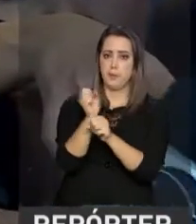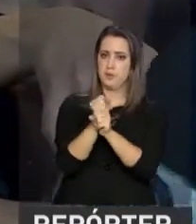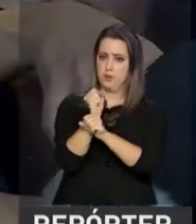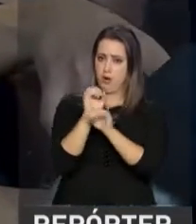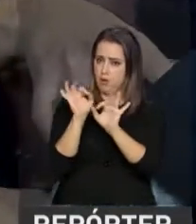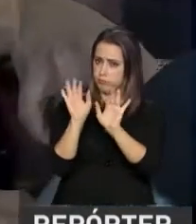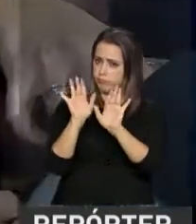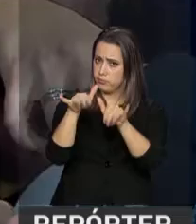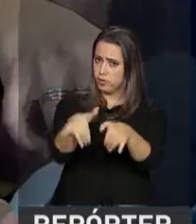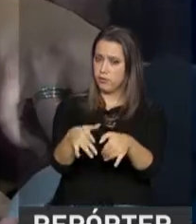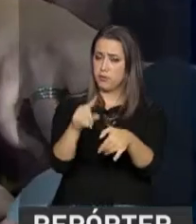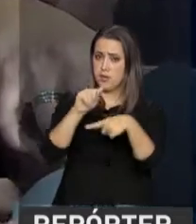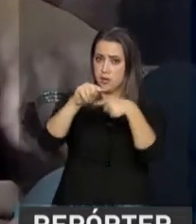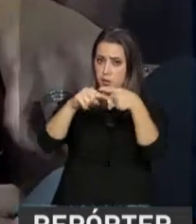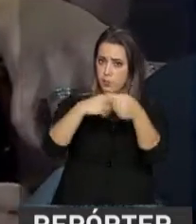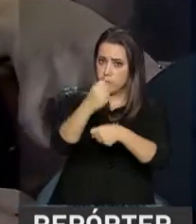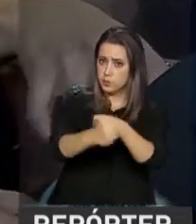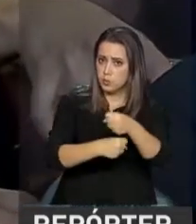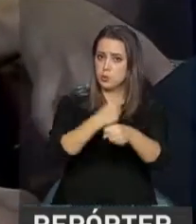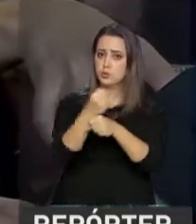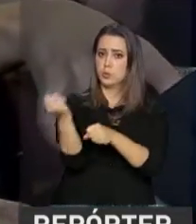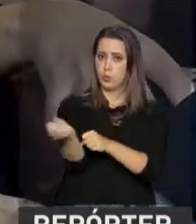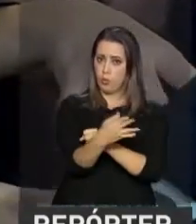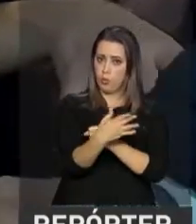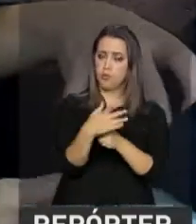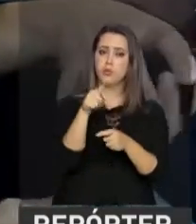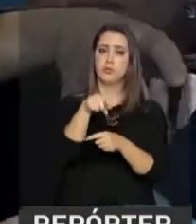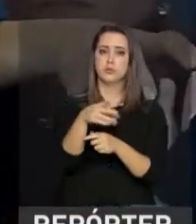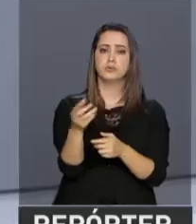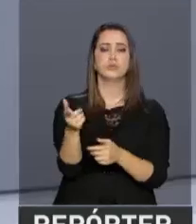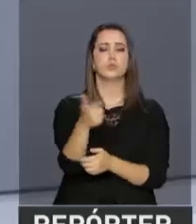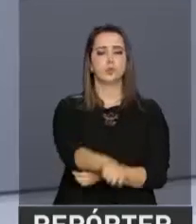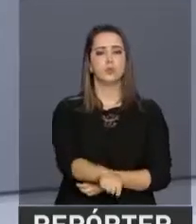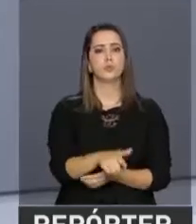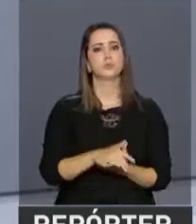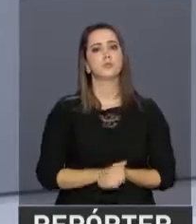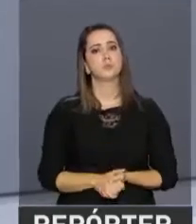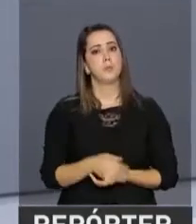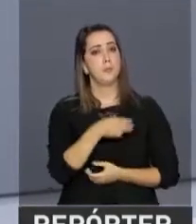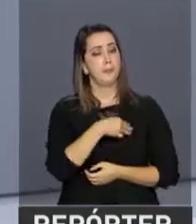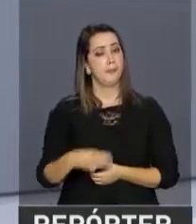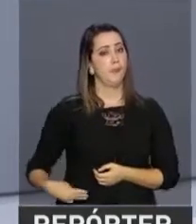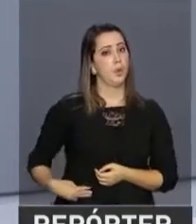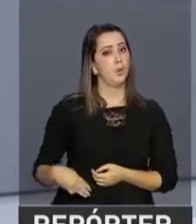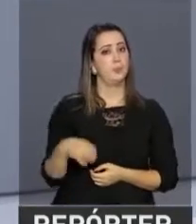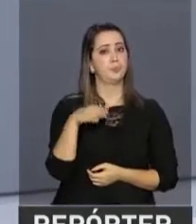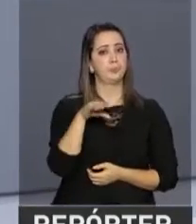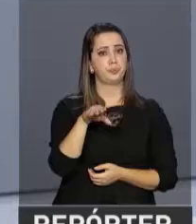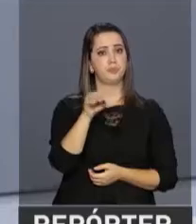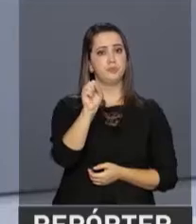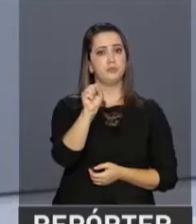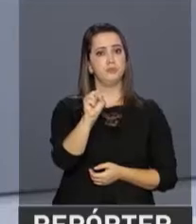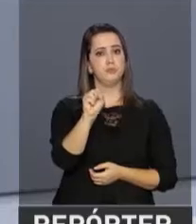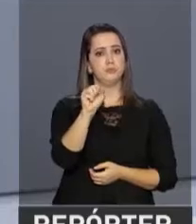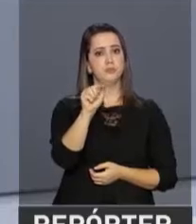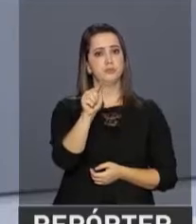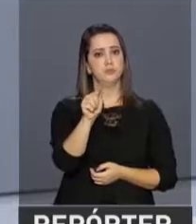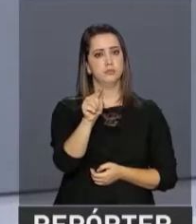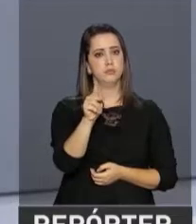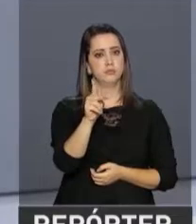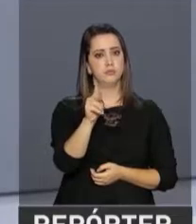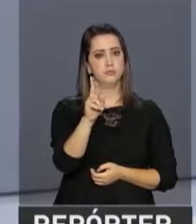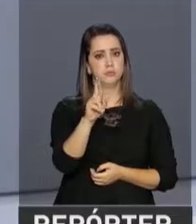matéria da previdência não vai parar se não for neste ano será no início eo ministro chefe da secretaria geral da presidência da república